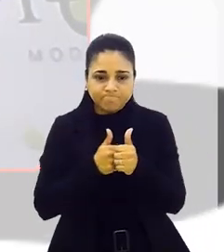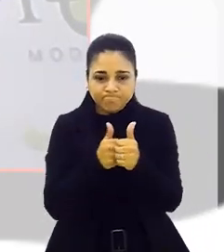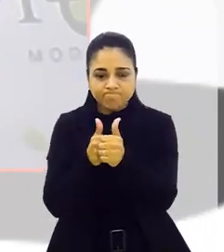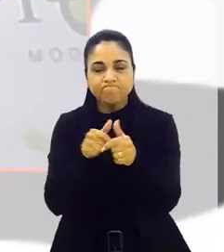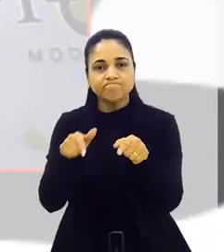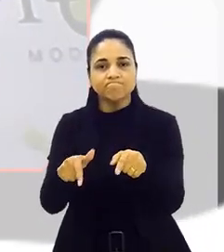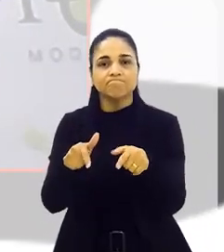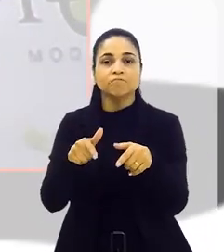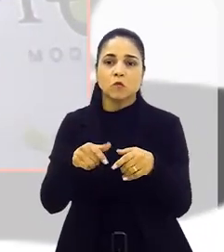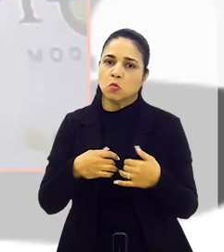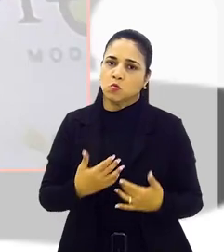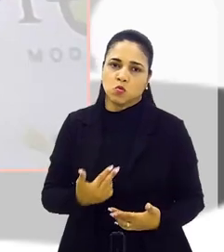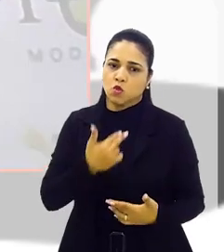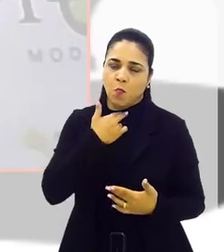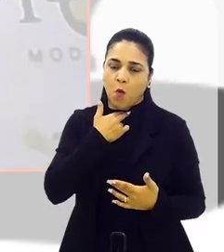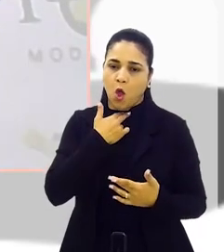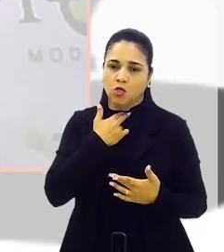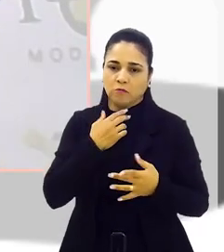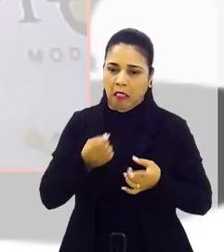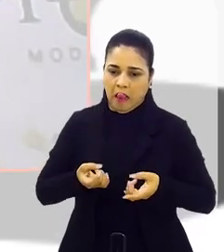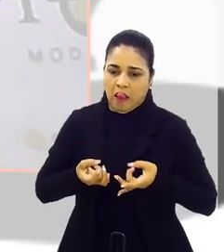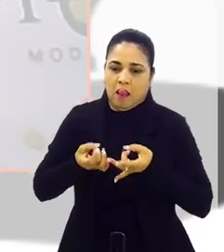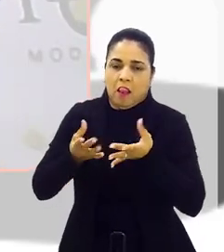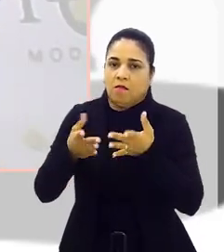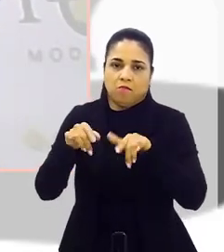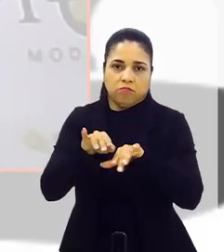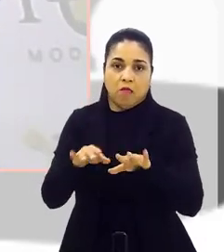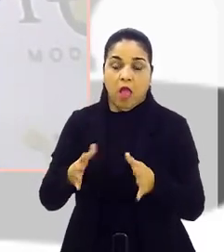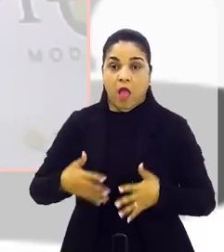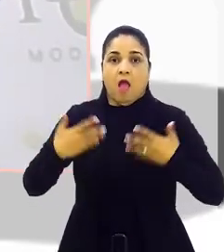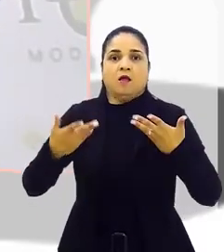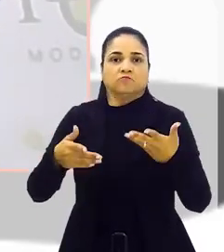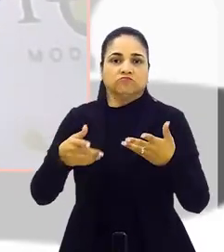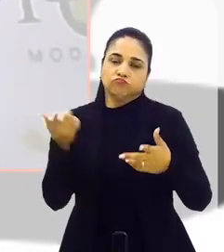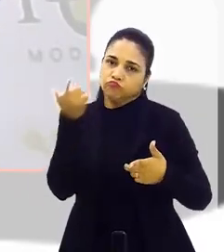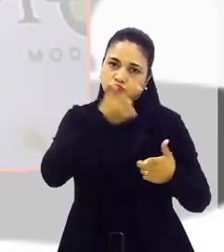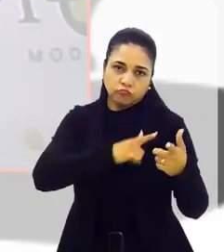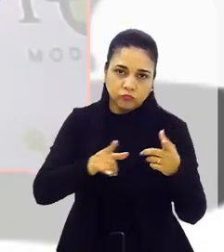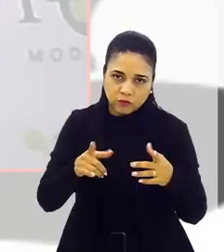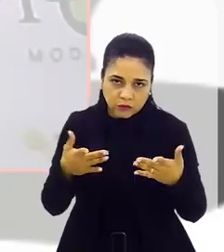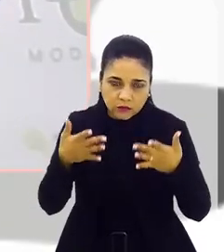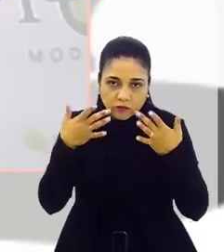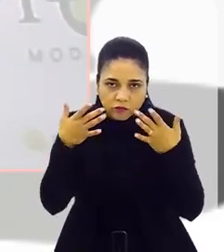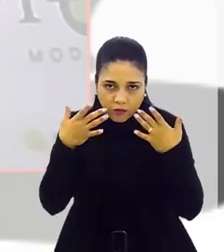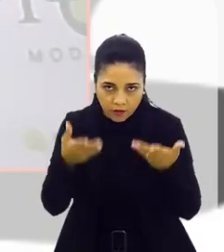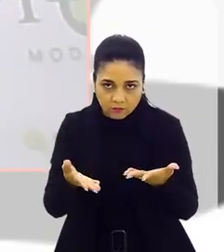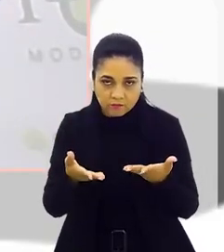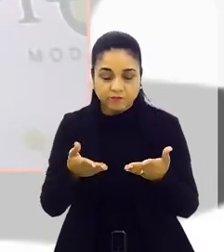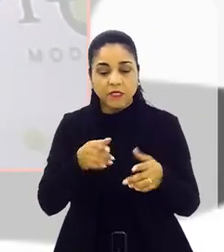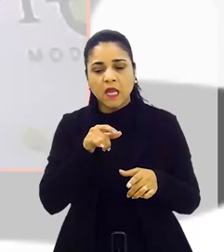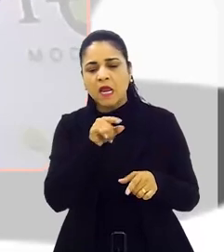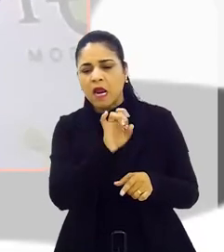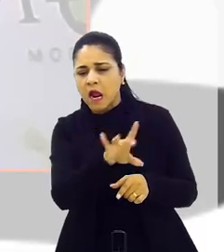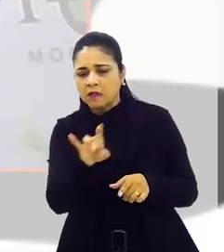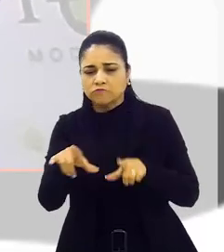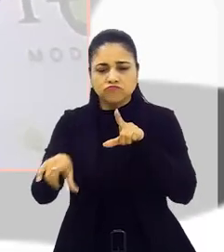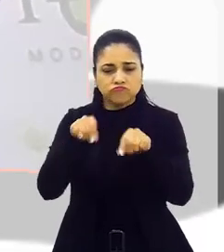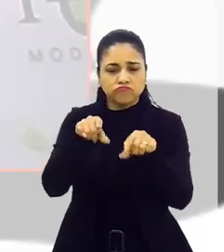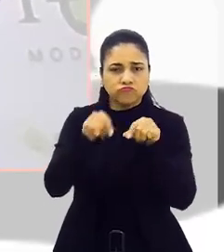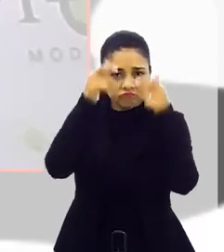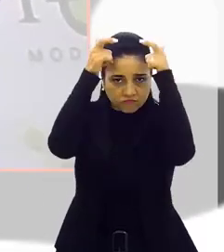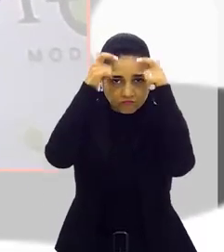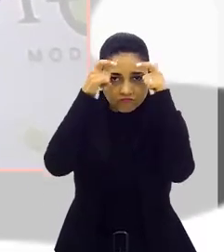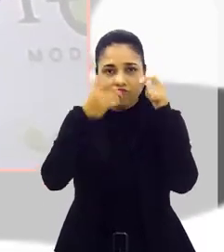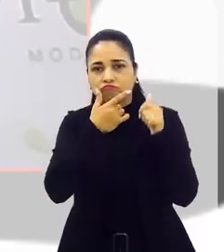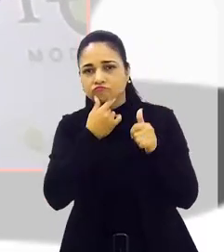esse caminho, porque eu também não posso jogá-lo aos leões, eles vão se assustar. E pode ser que eles não consigam fazer. E a gente trabalhou, cada um escolheu o